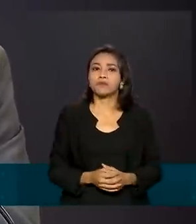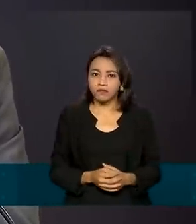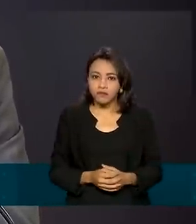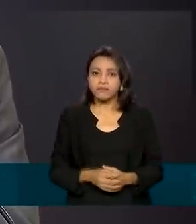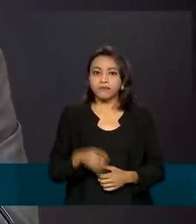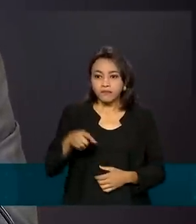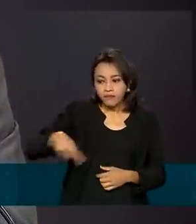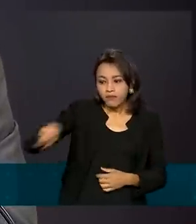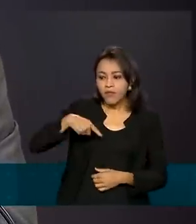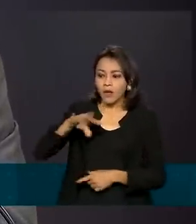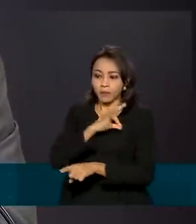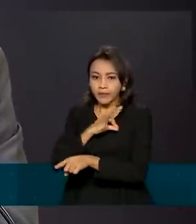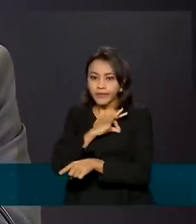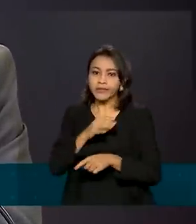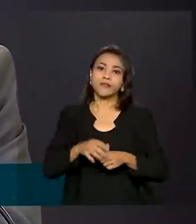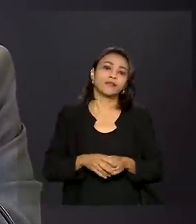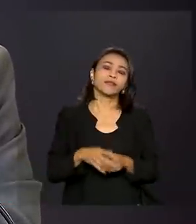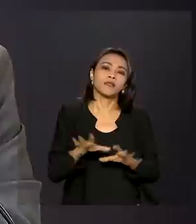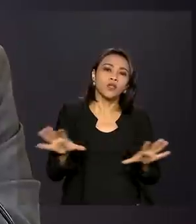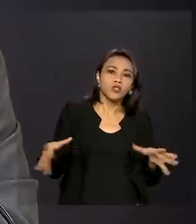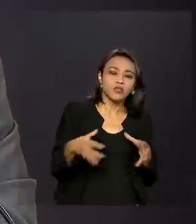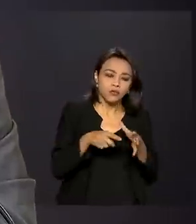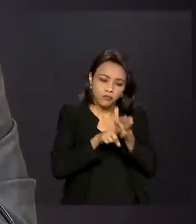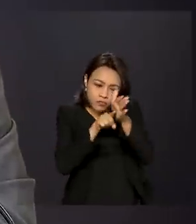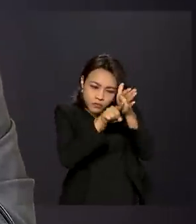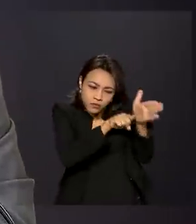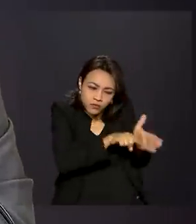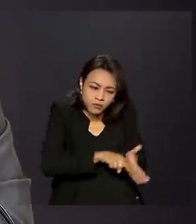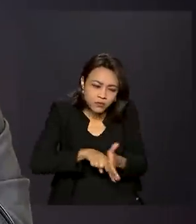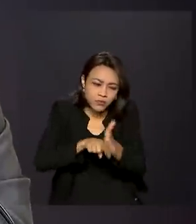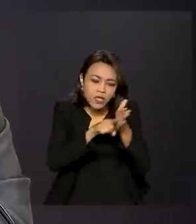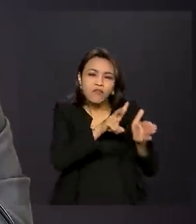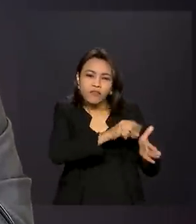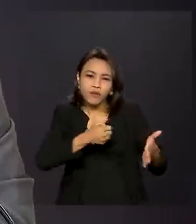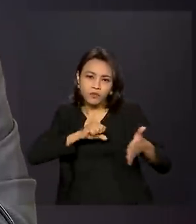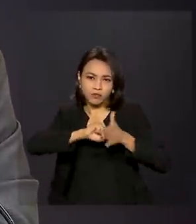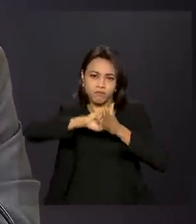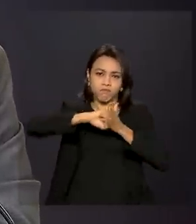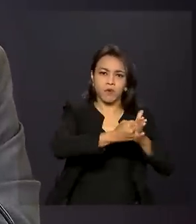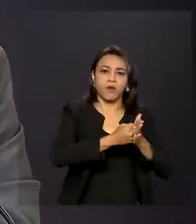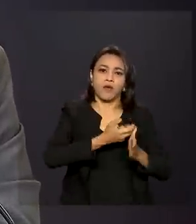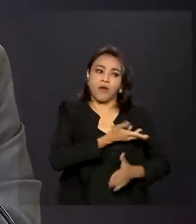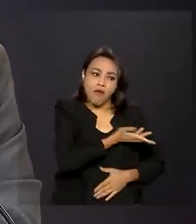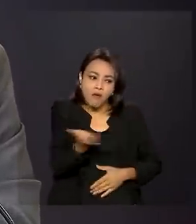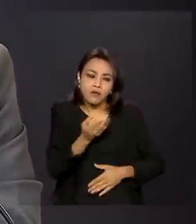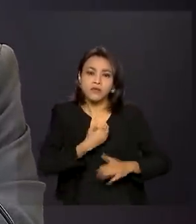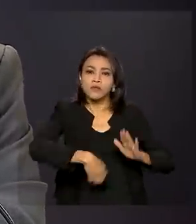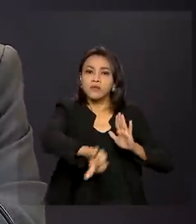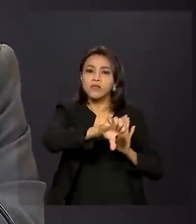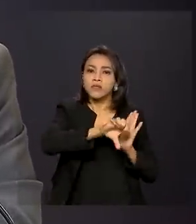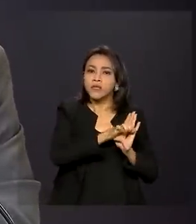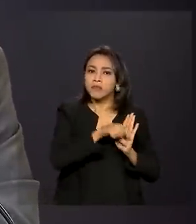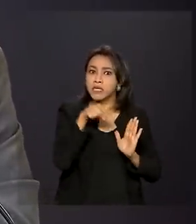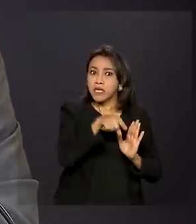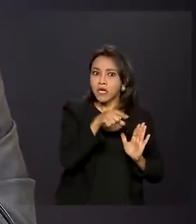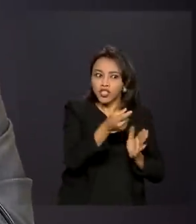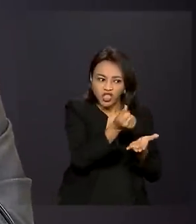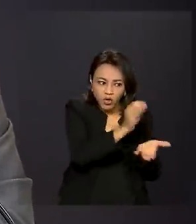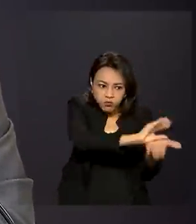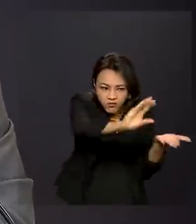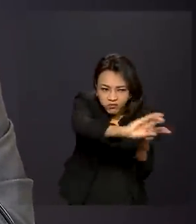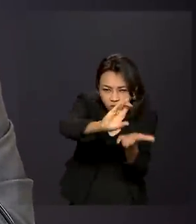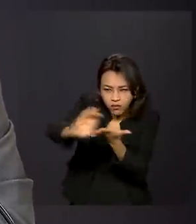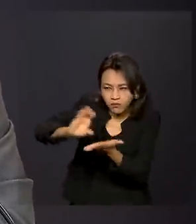talvez a polícia as associações vão me gravou identificar e vão barrar os crimes para evitar que eles alimentem